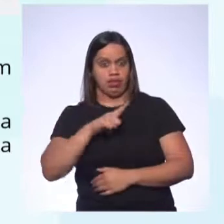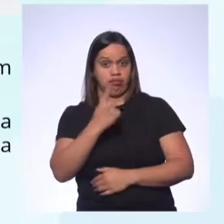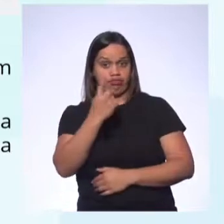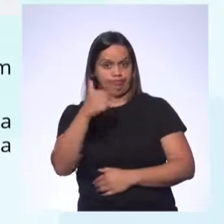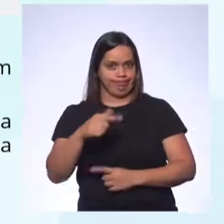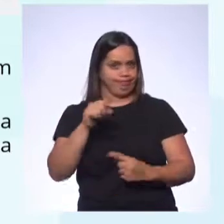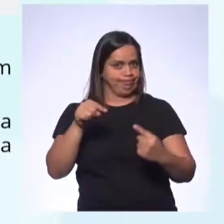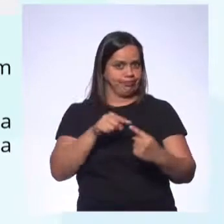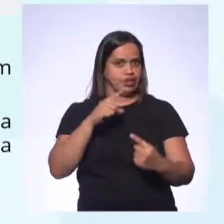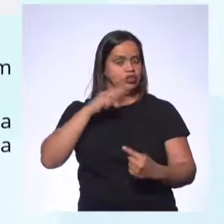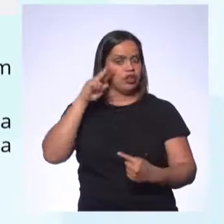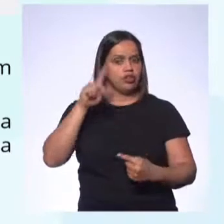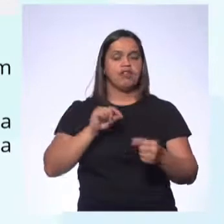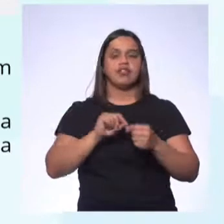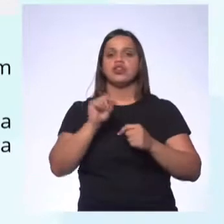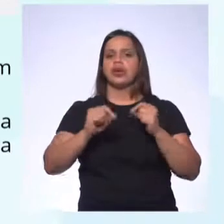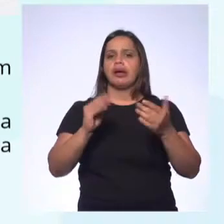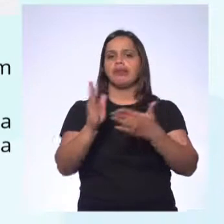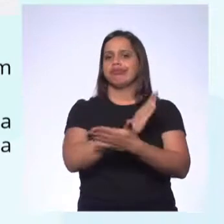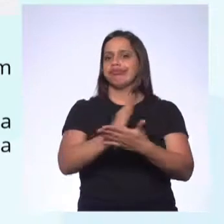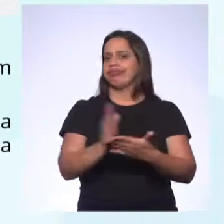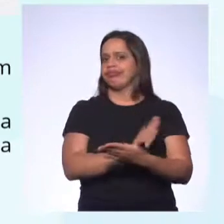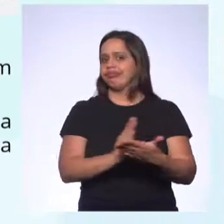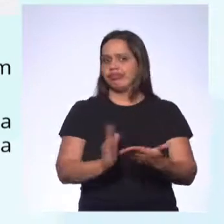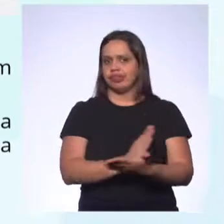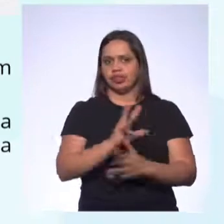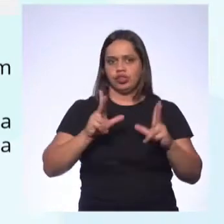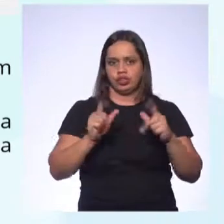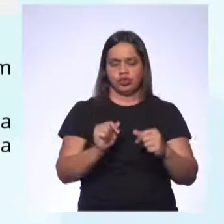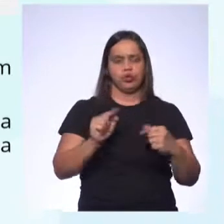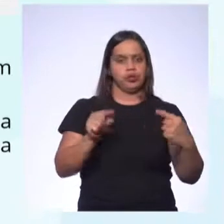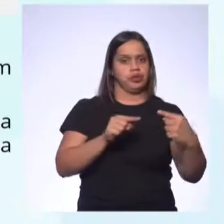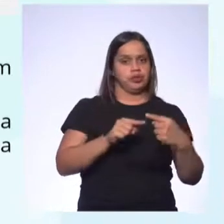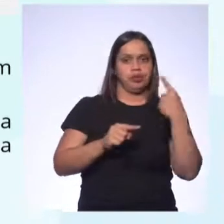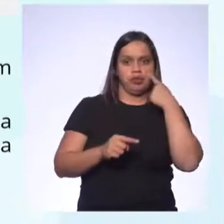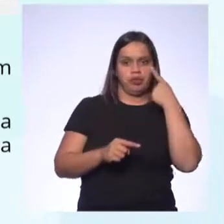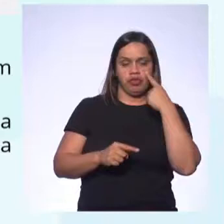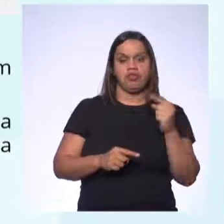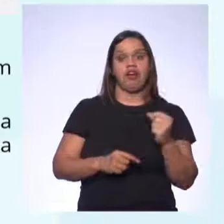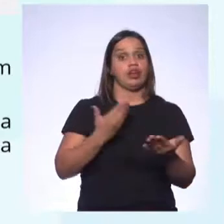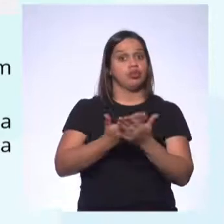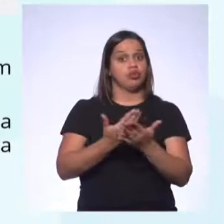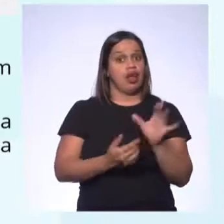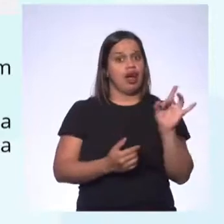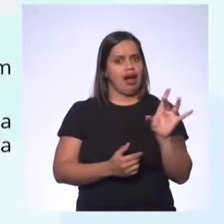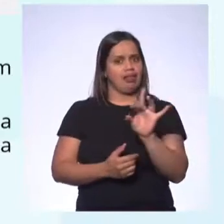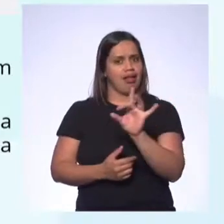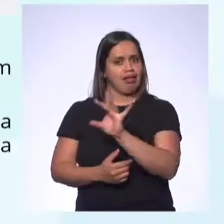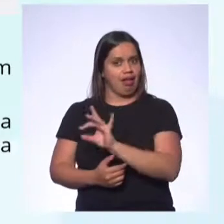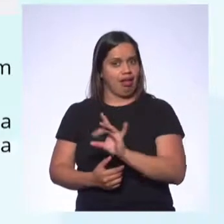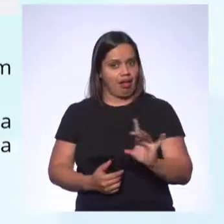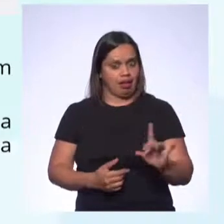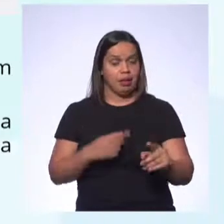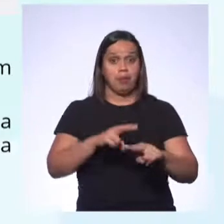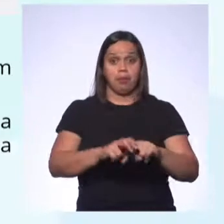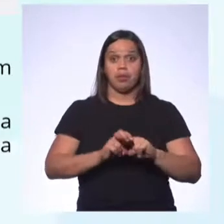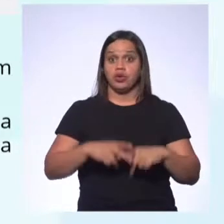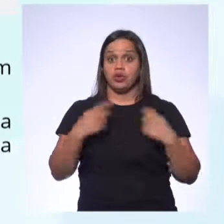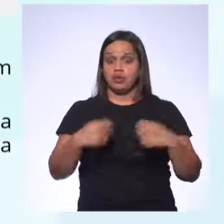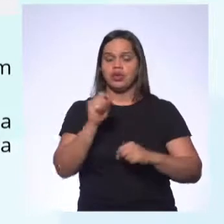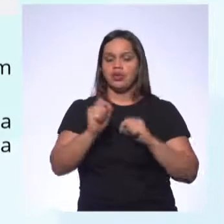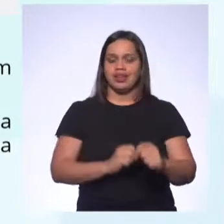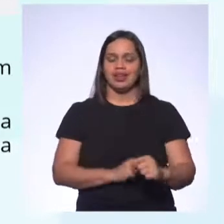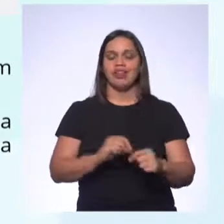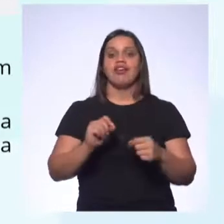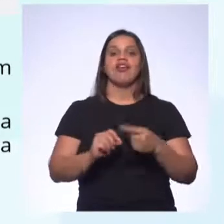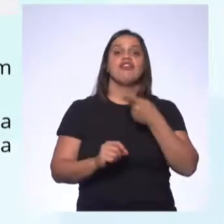uma dissecação desses objetivos aí, a gente vai estudar um a um. Tá bom? Por isso que eu precisei de 3 aulas